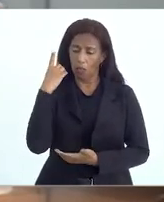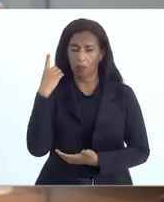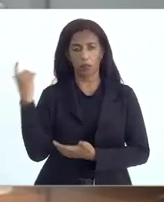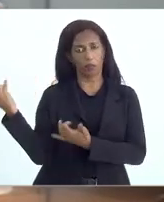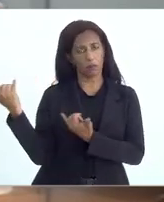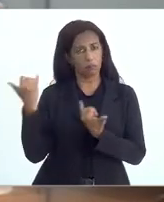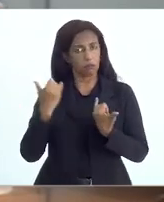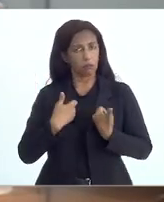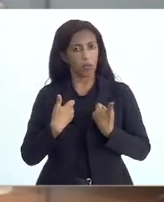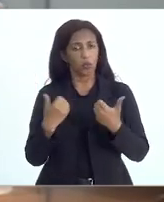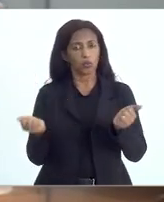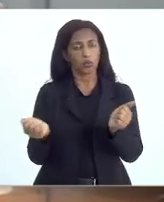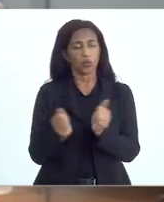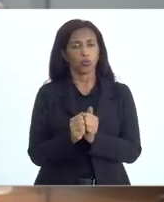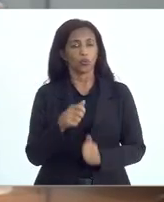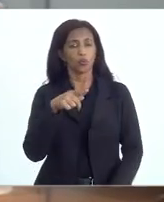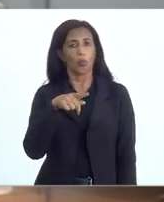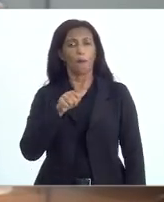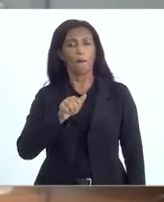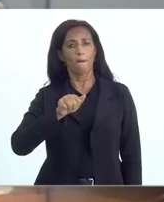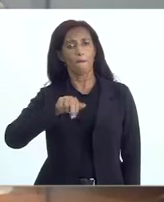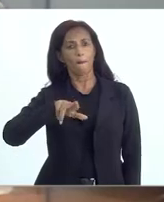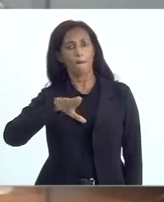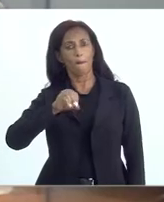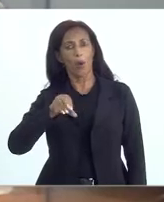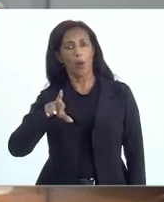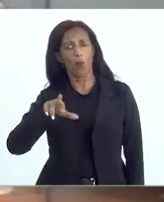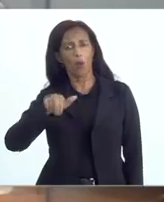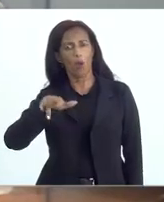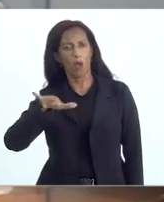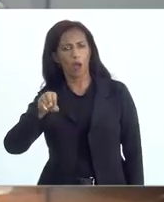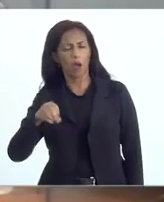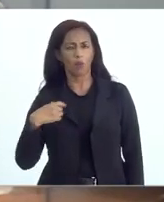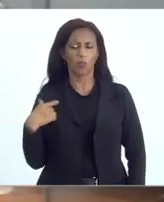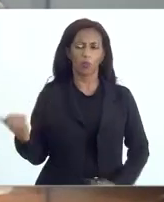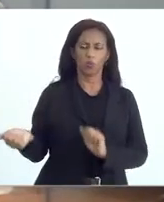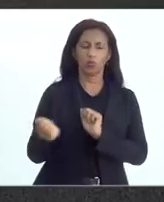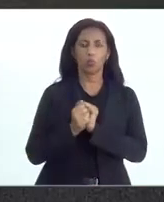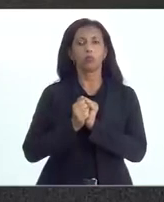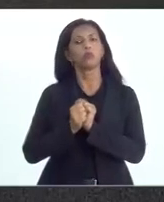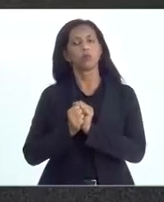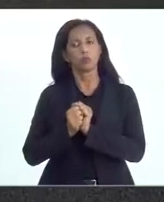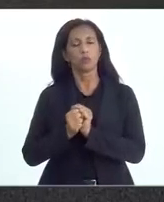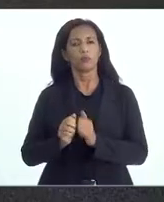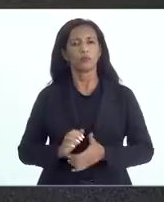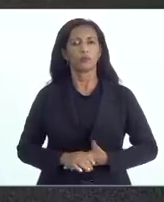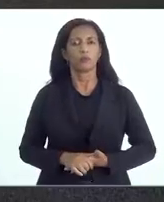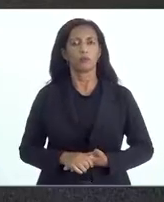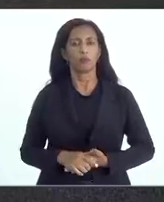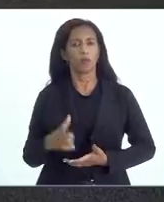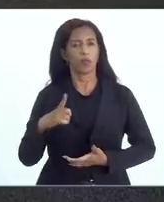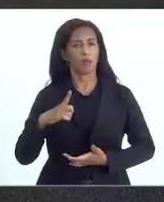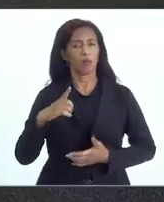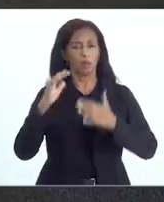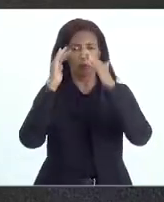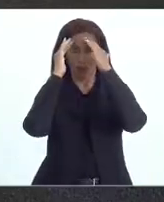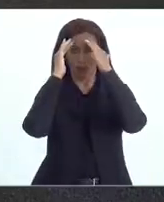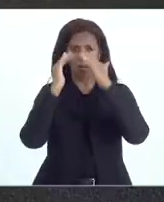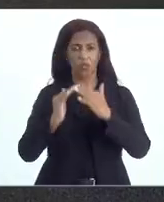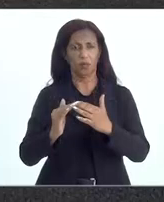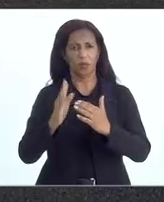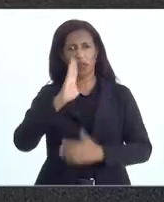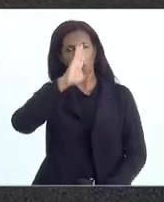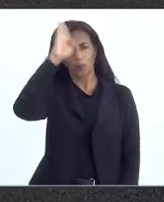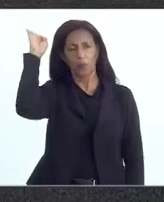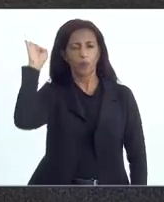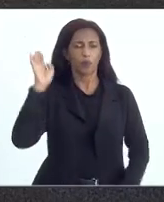Martha Rocha ao lado Deputado Paulo Ramos um dos precursores na defesa Incondicional das tropas e eu tenho respeito máximo ao